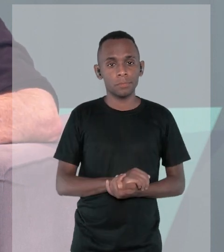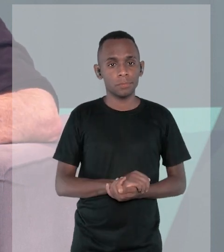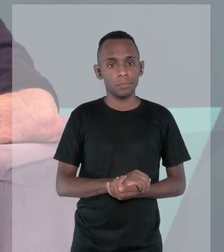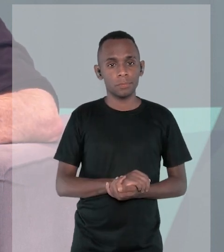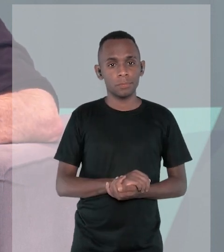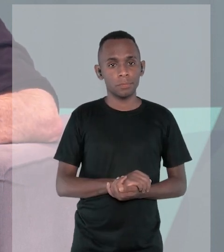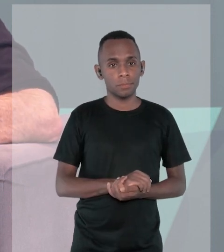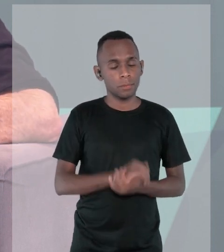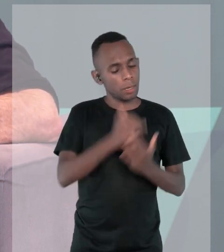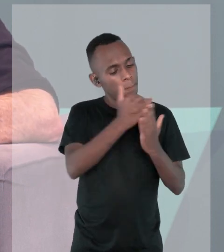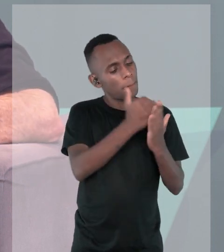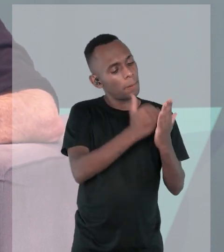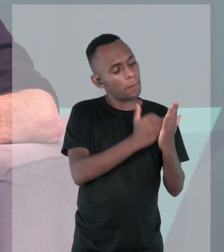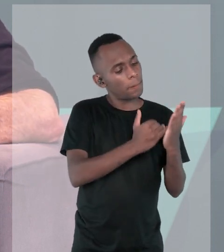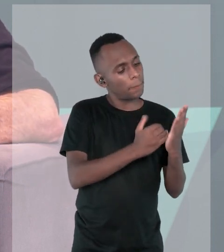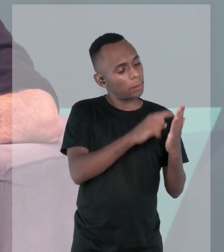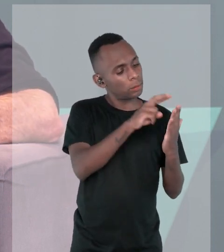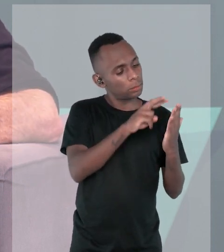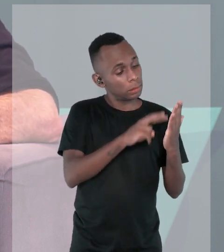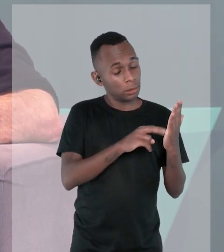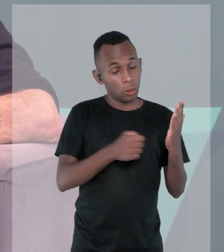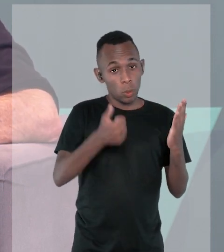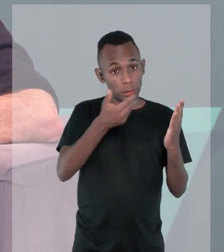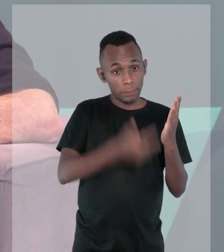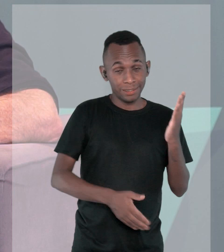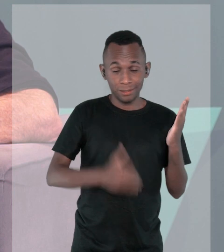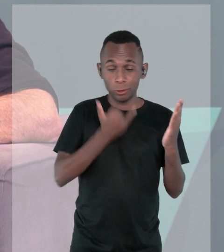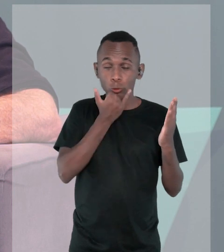eu fiz aqui minha listinha, só para eu estava quase me perdendo, espera aí.